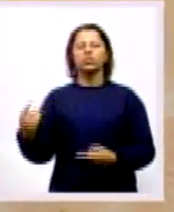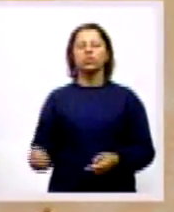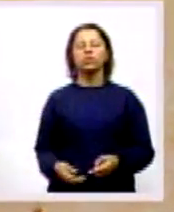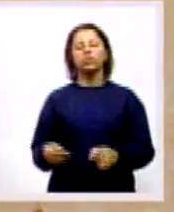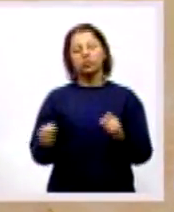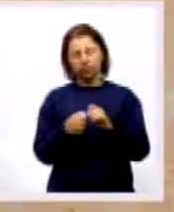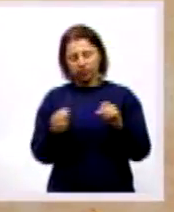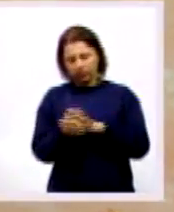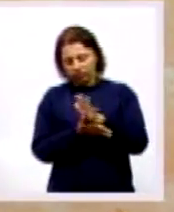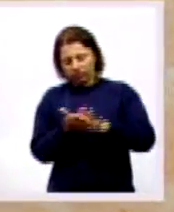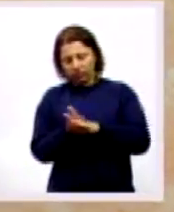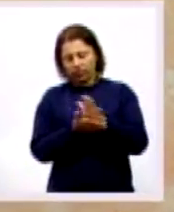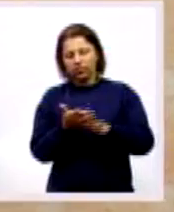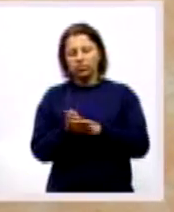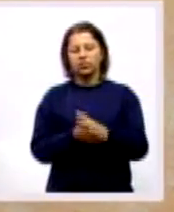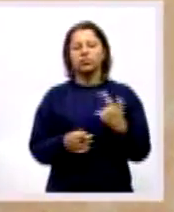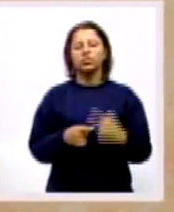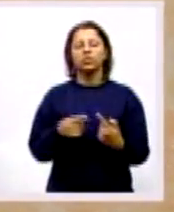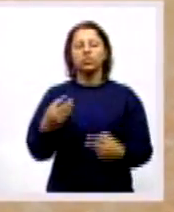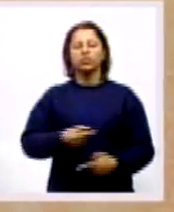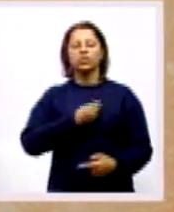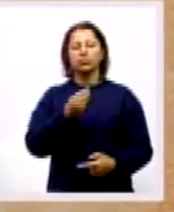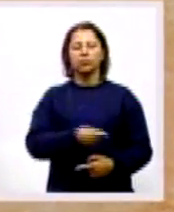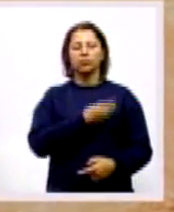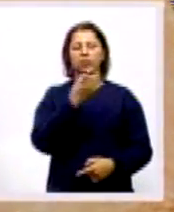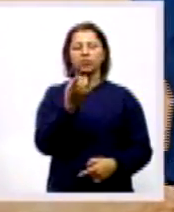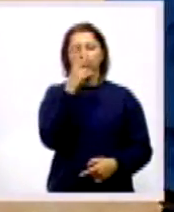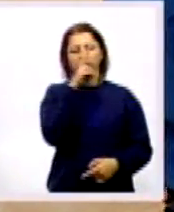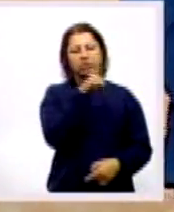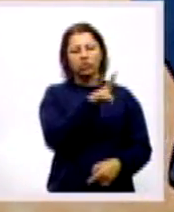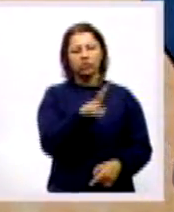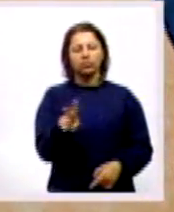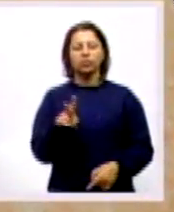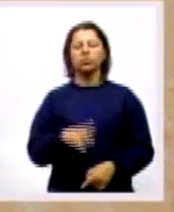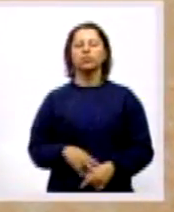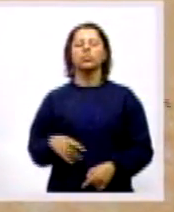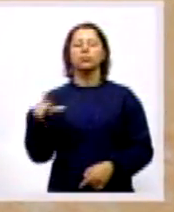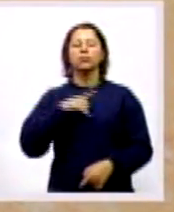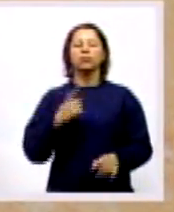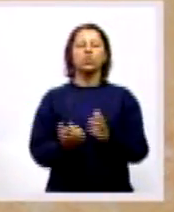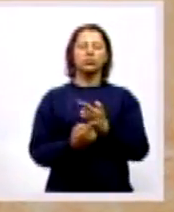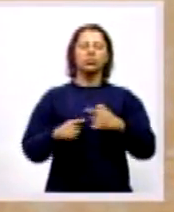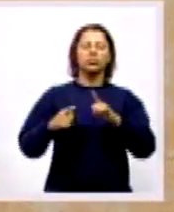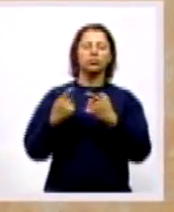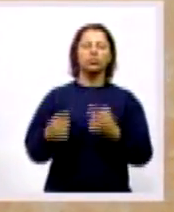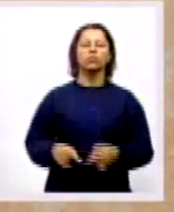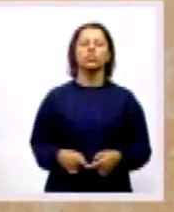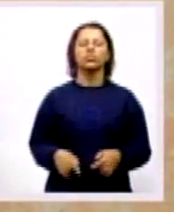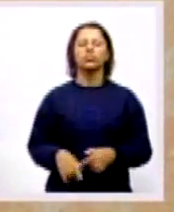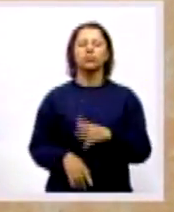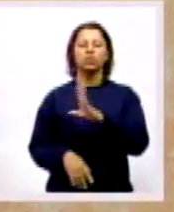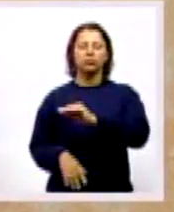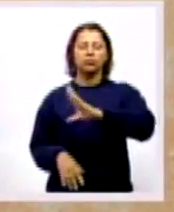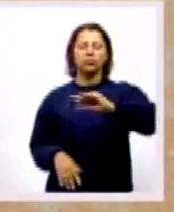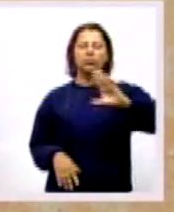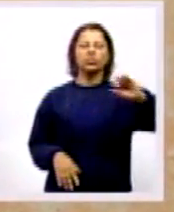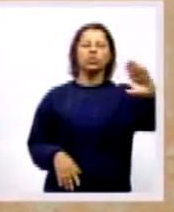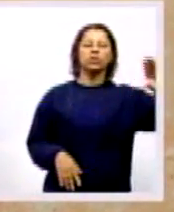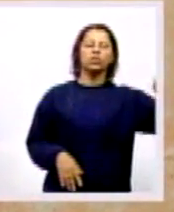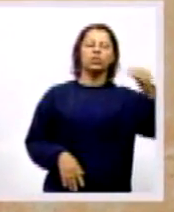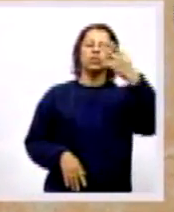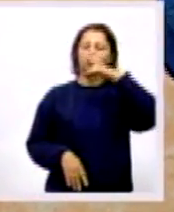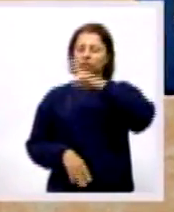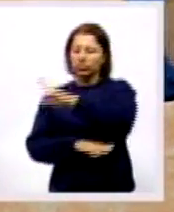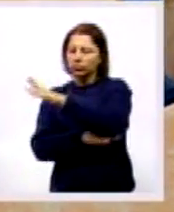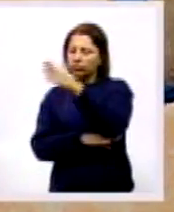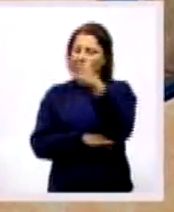nenhum. Ela vive para ver passar. Aí tem a música dela também, né? O tempo passou na janela